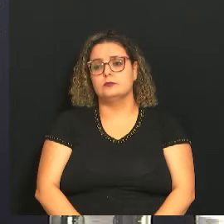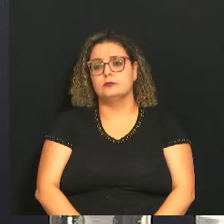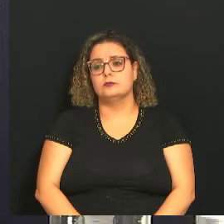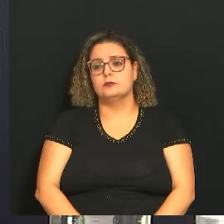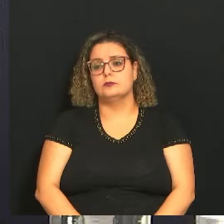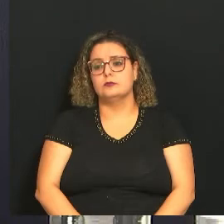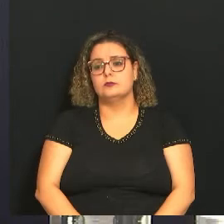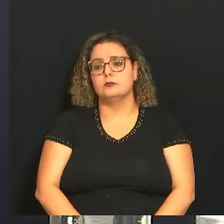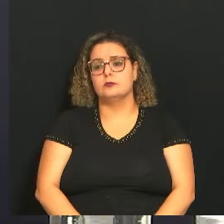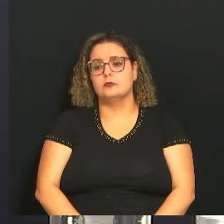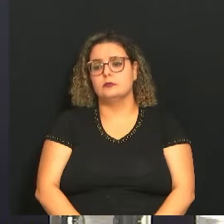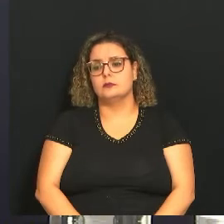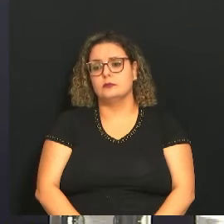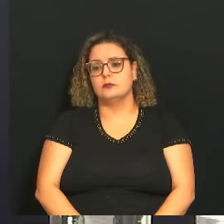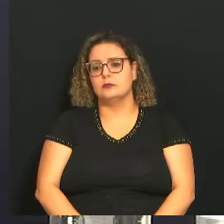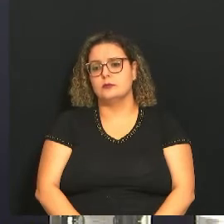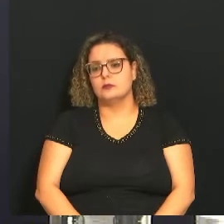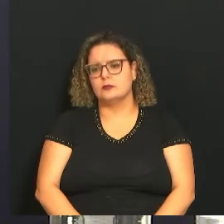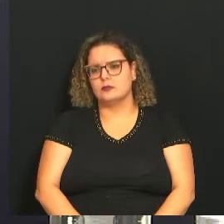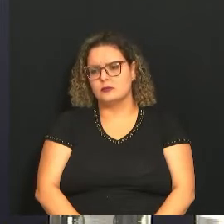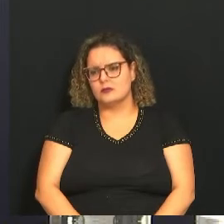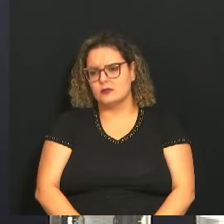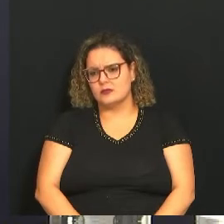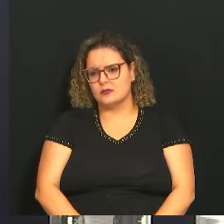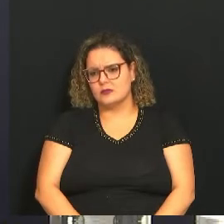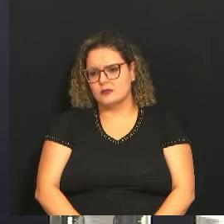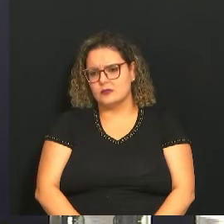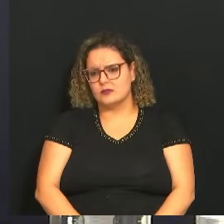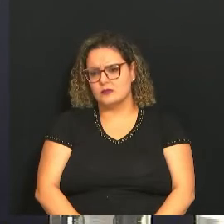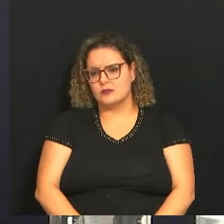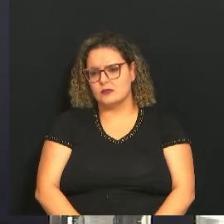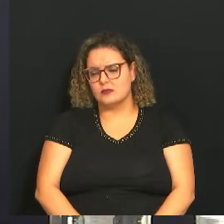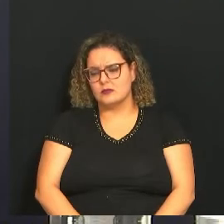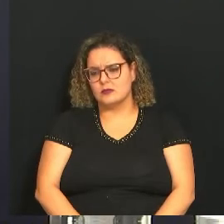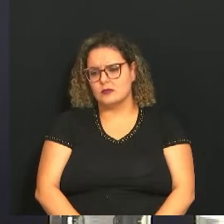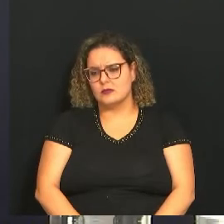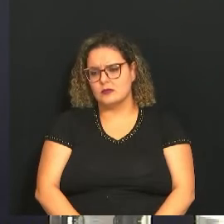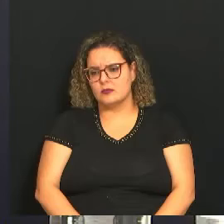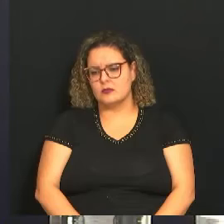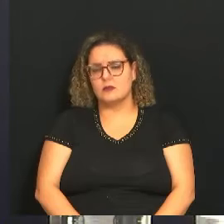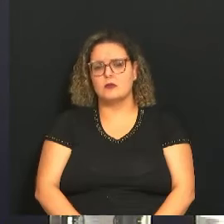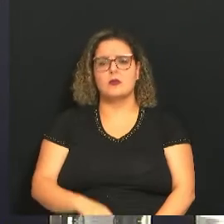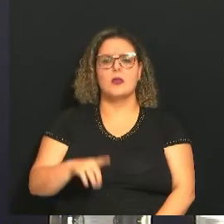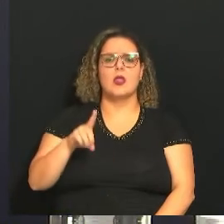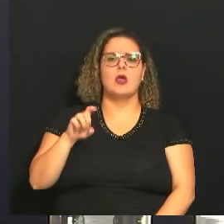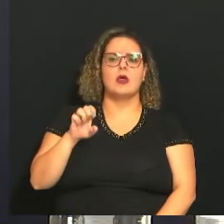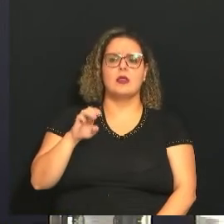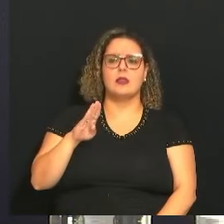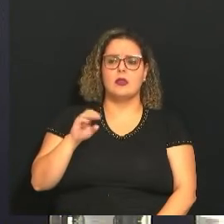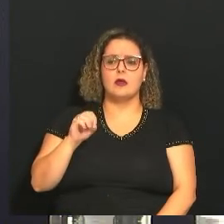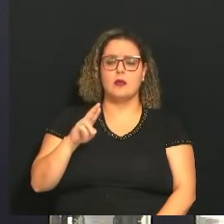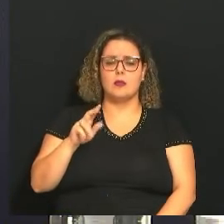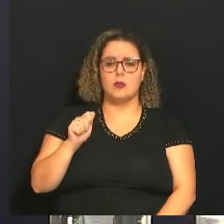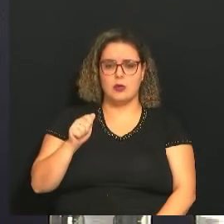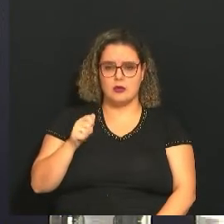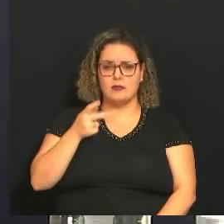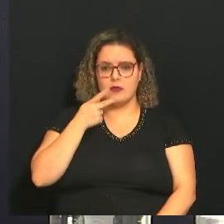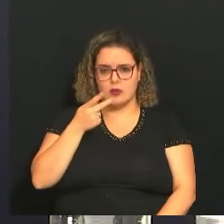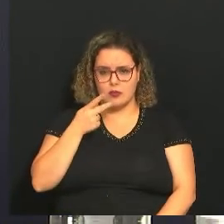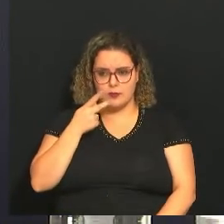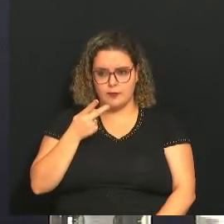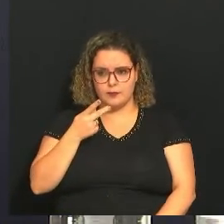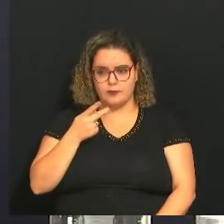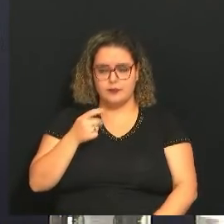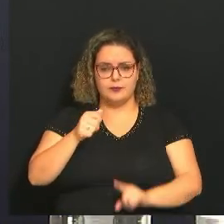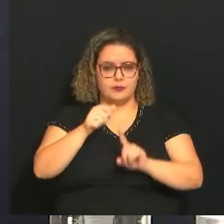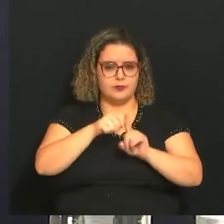das intervenções que a gente recebeu aqui pelos nossos canais de comunicação, né? A Débora Chaves falou o seguinte, ó, sem aumento